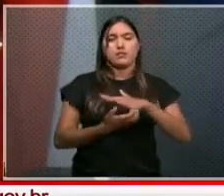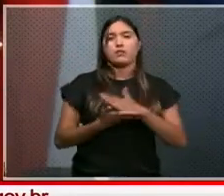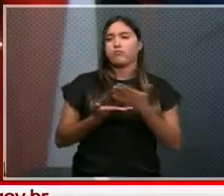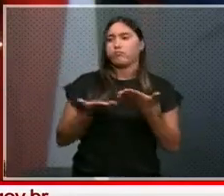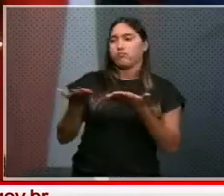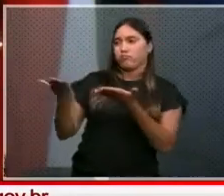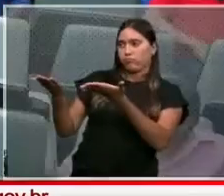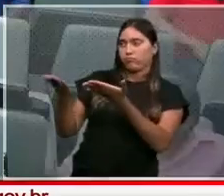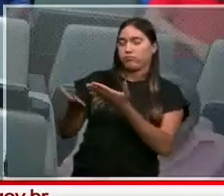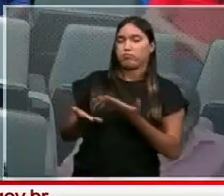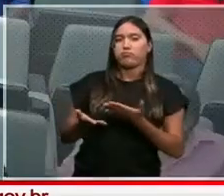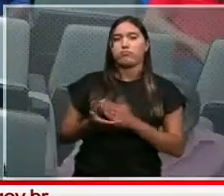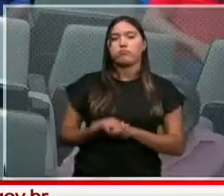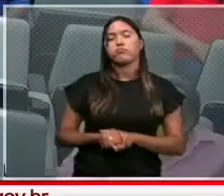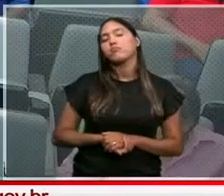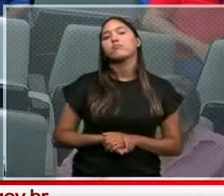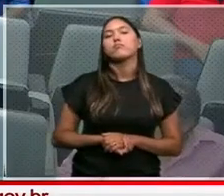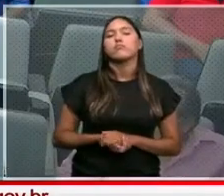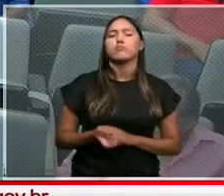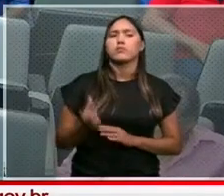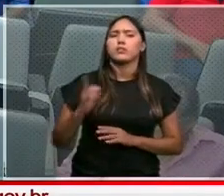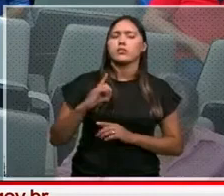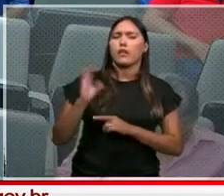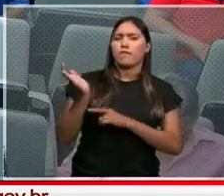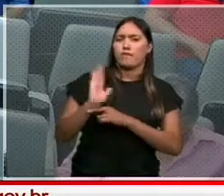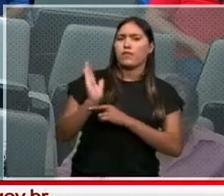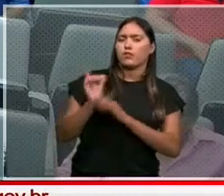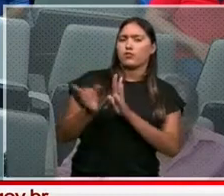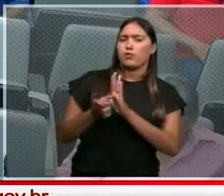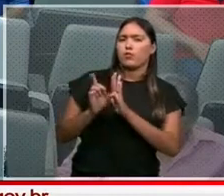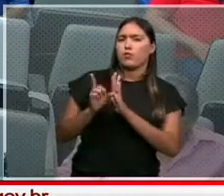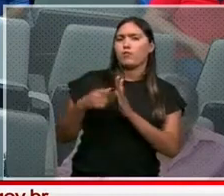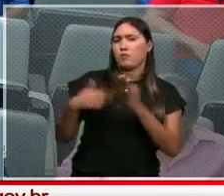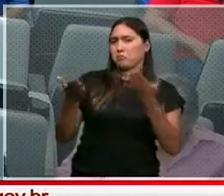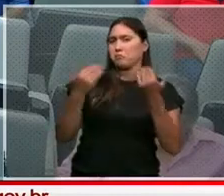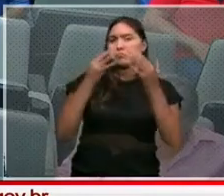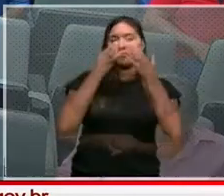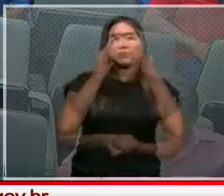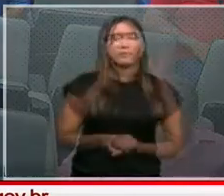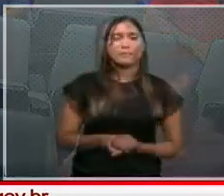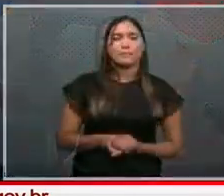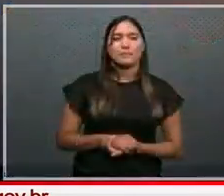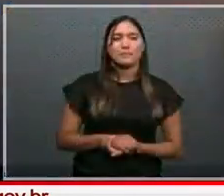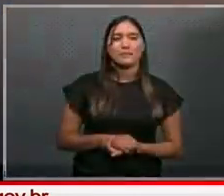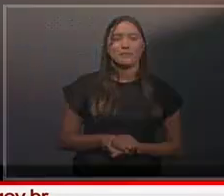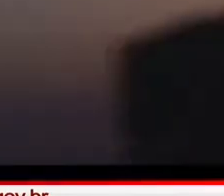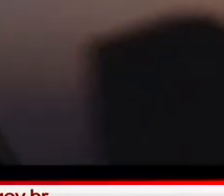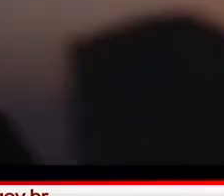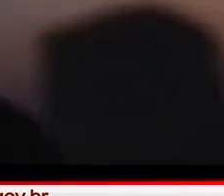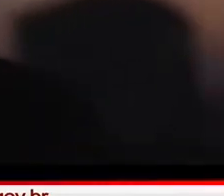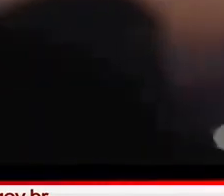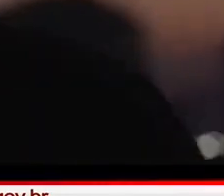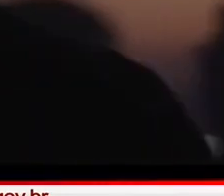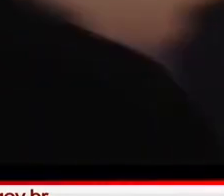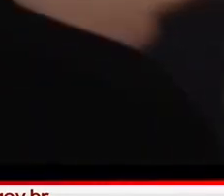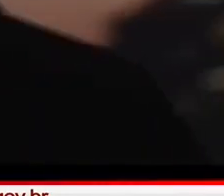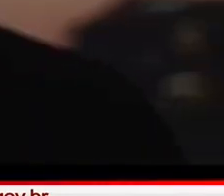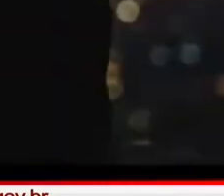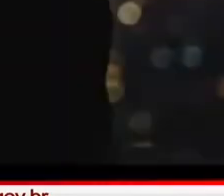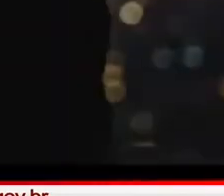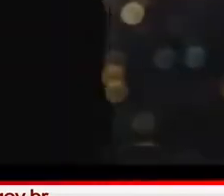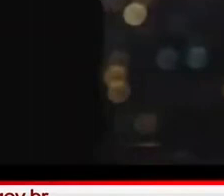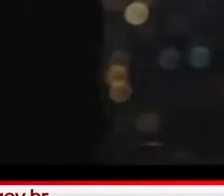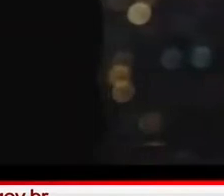palavra tem um vídeo né antes então vamos assistir um vídeo Os mais antigos já diziam